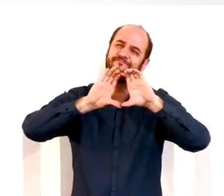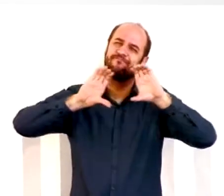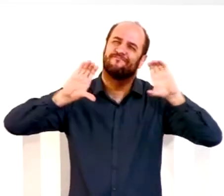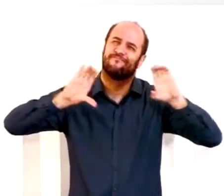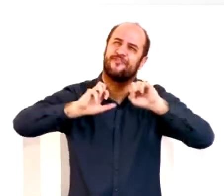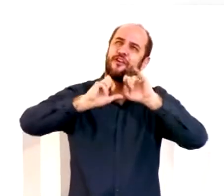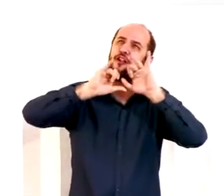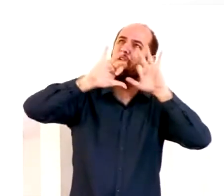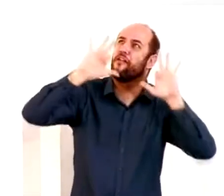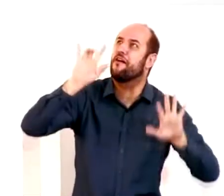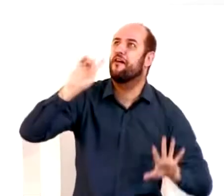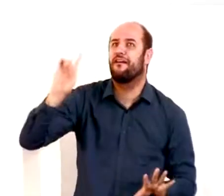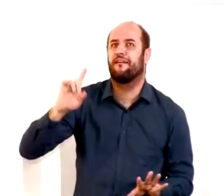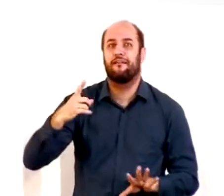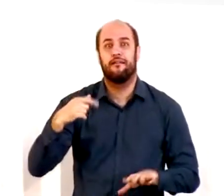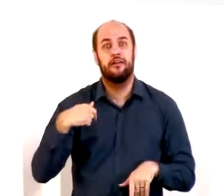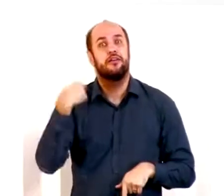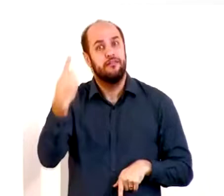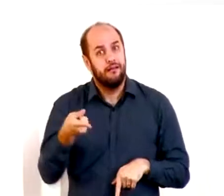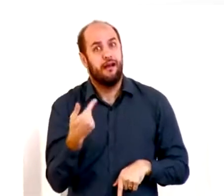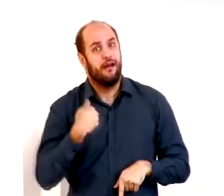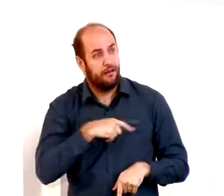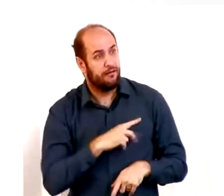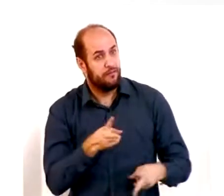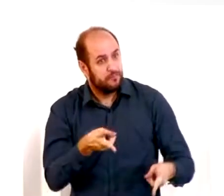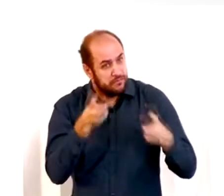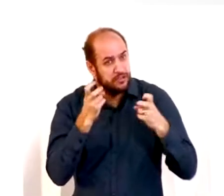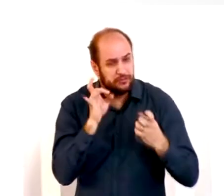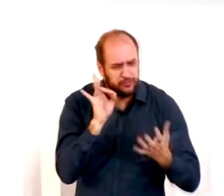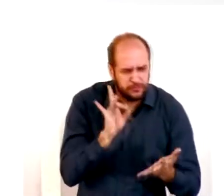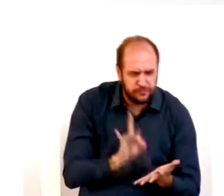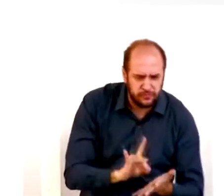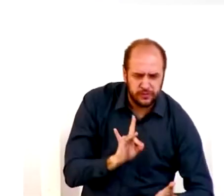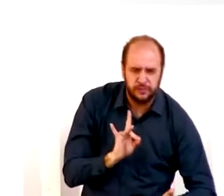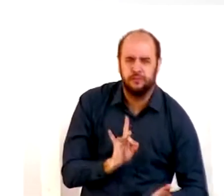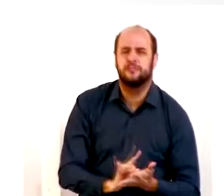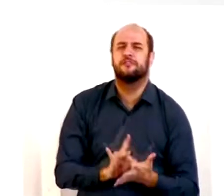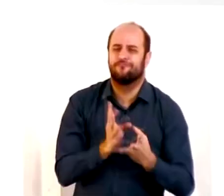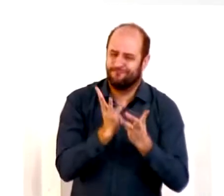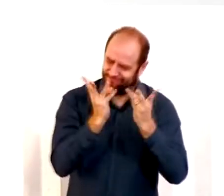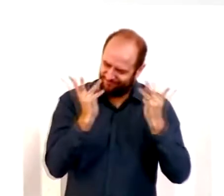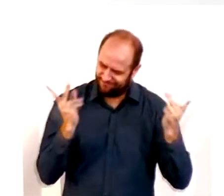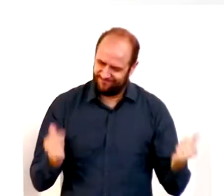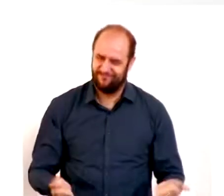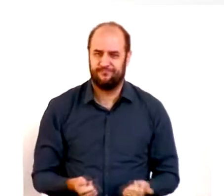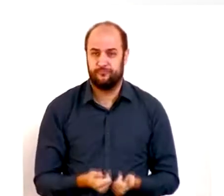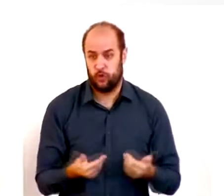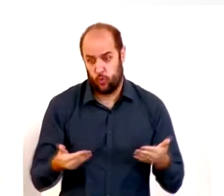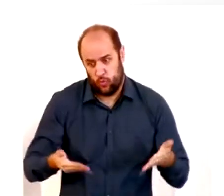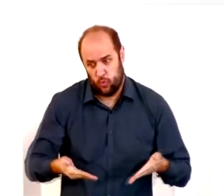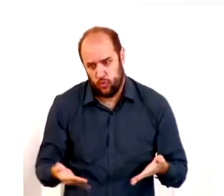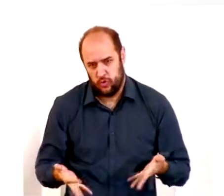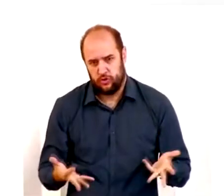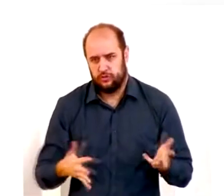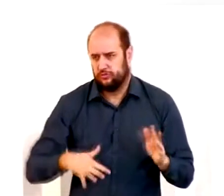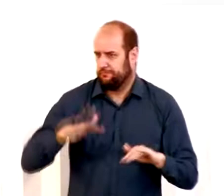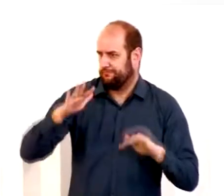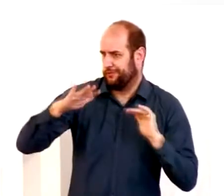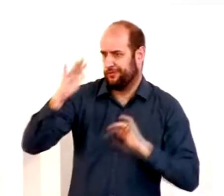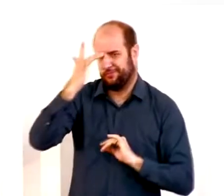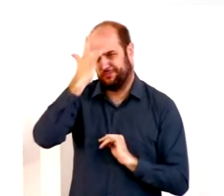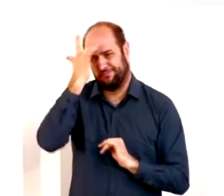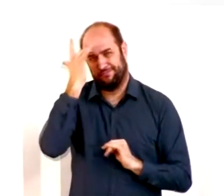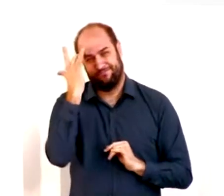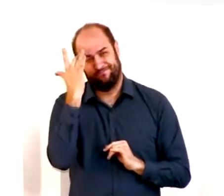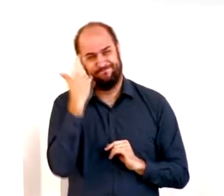E só então nós perceberemos o quanto realmente ela foi excelente. Talvez hoje, muitos de nós